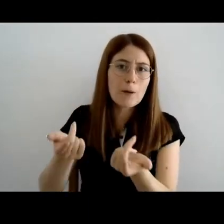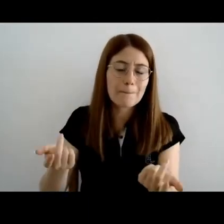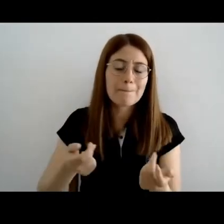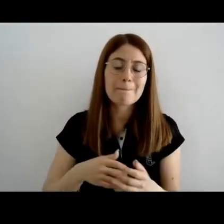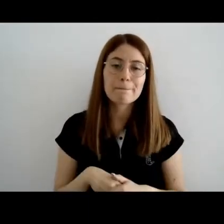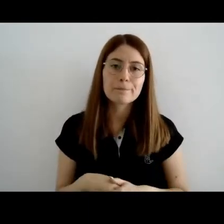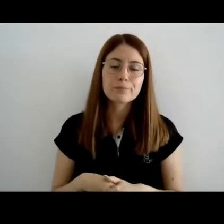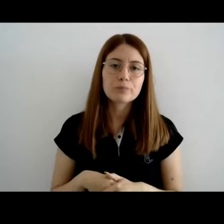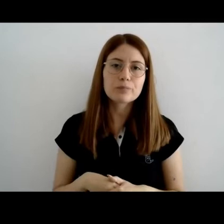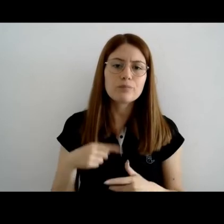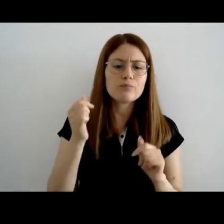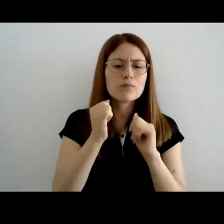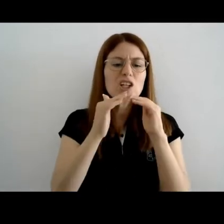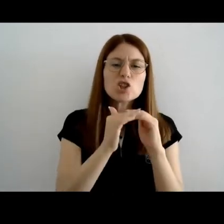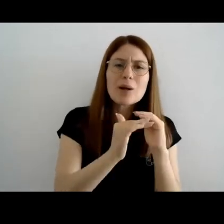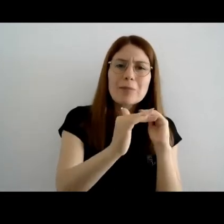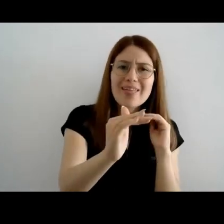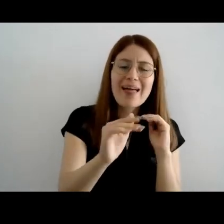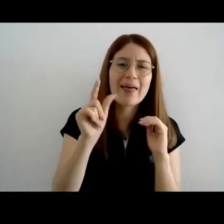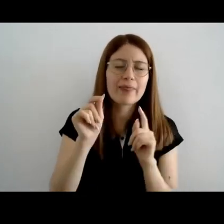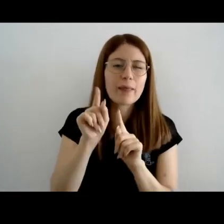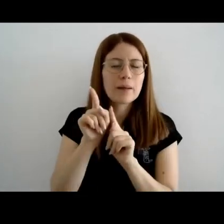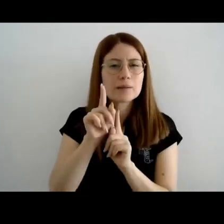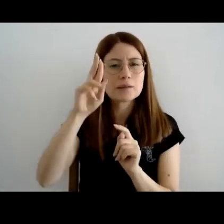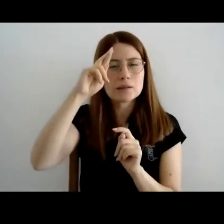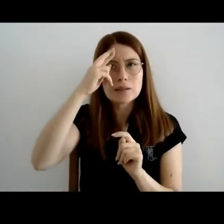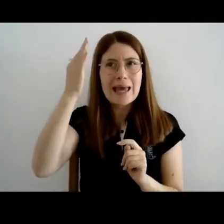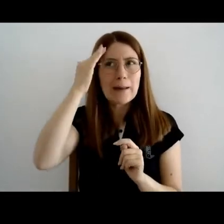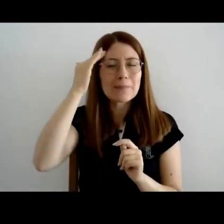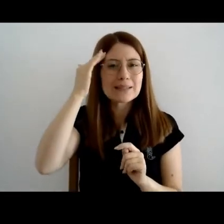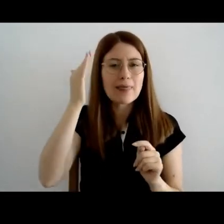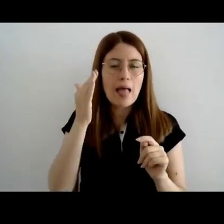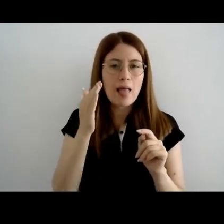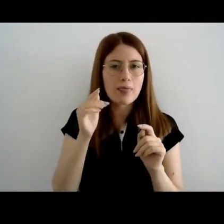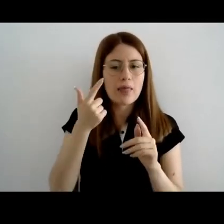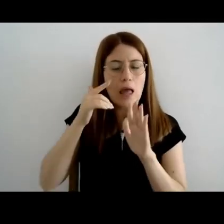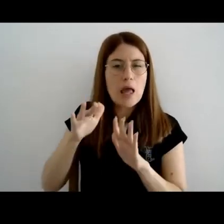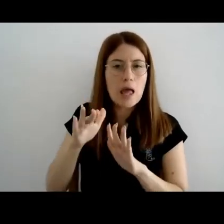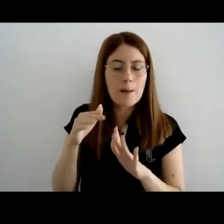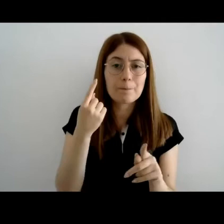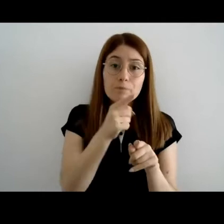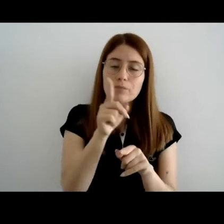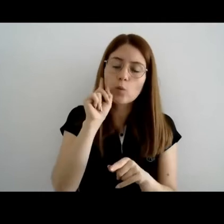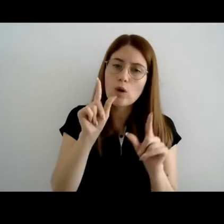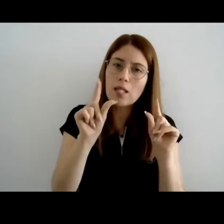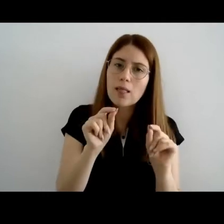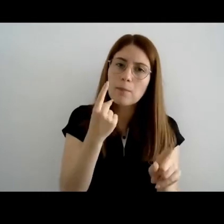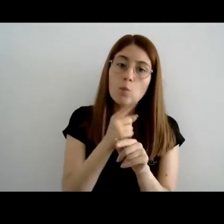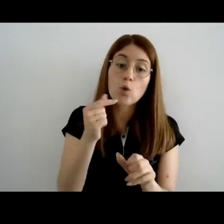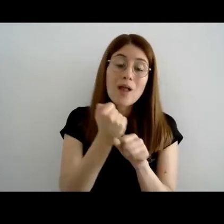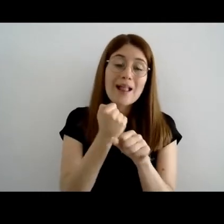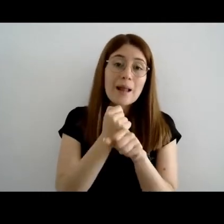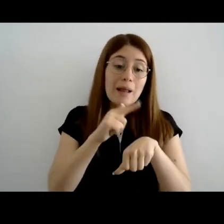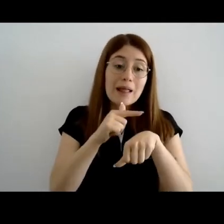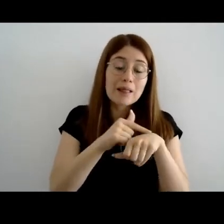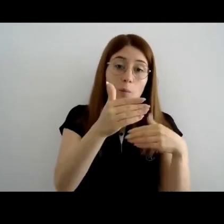Depois, a estabilidade e a resiliência são essenciais, são qualidades essenciais, porque o desempenho de curto prazo, um sprint